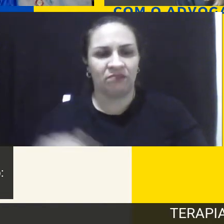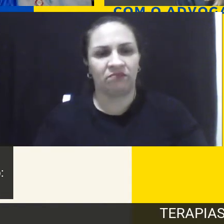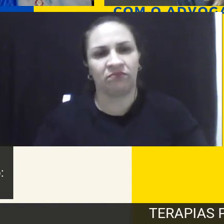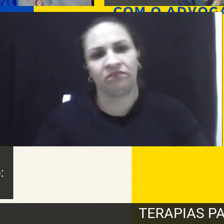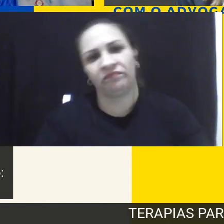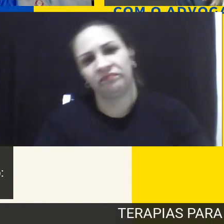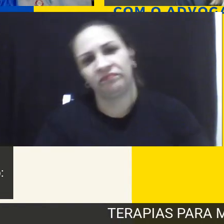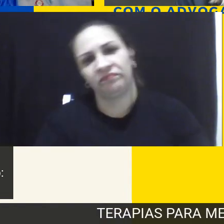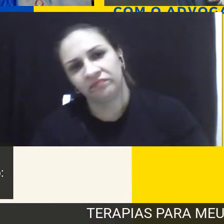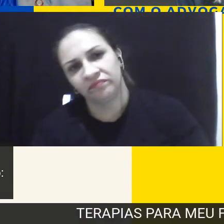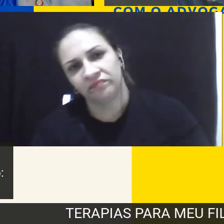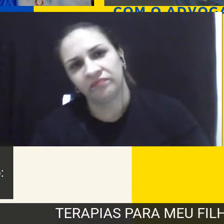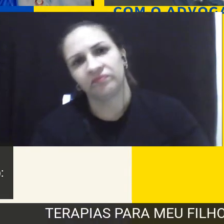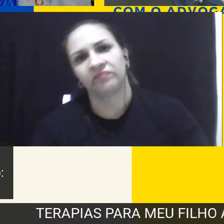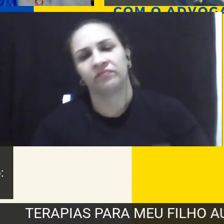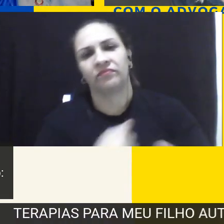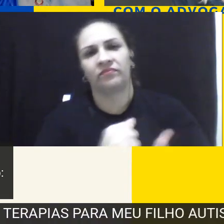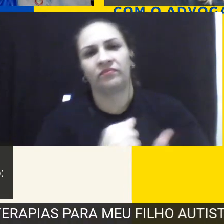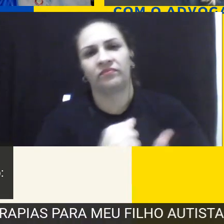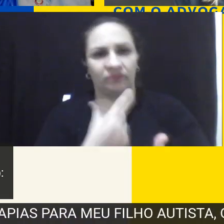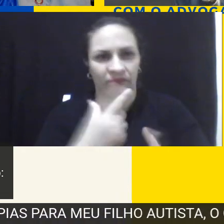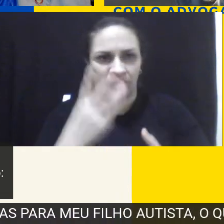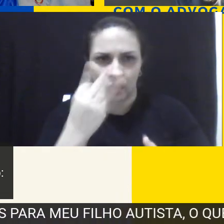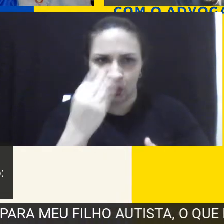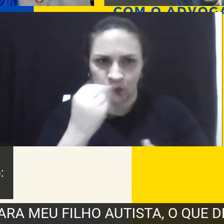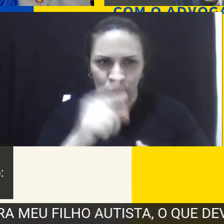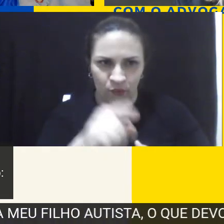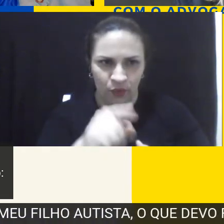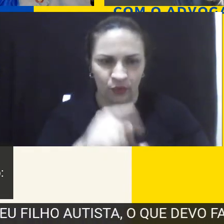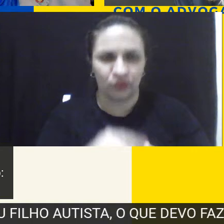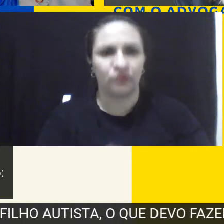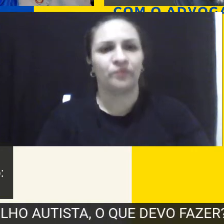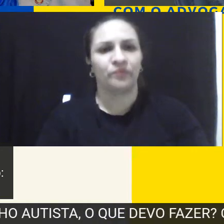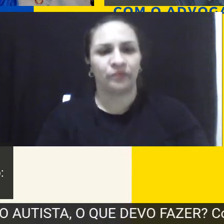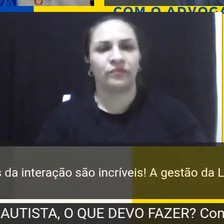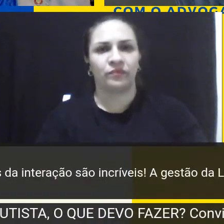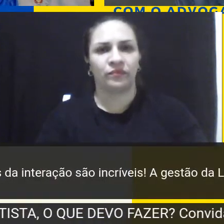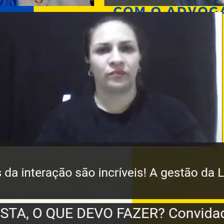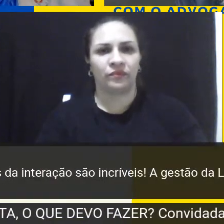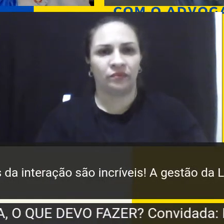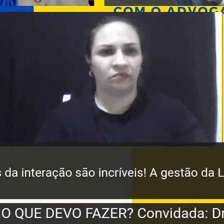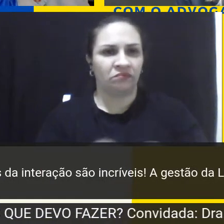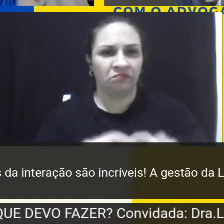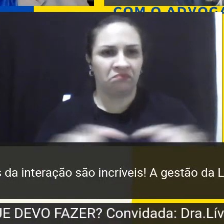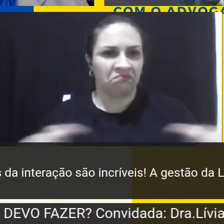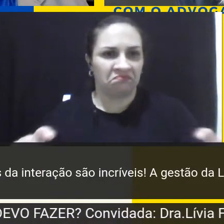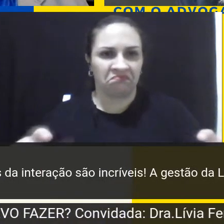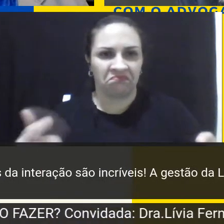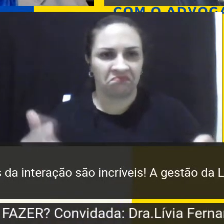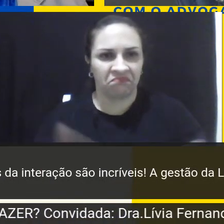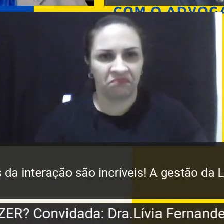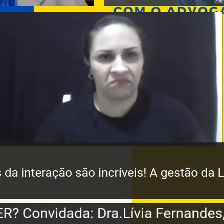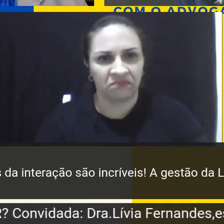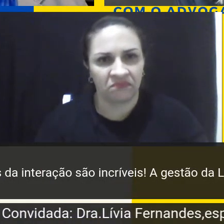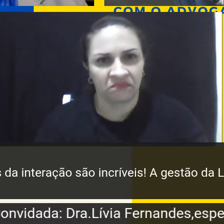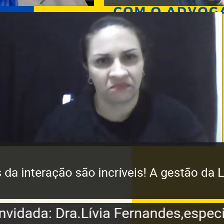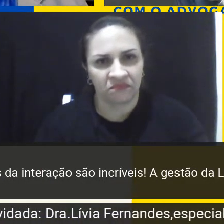é o Luiz Otávio da Farmosa. Eu estou vendo pela fotinha, mas o que ele escreveu não dá Não para aparece.